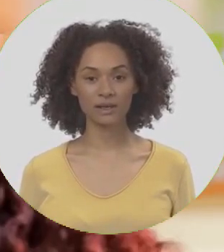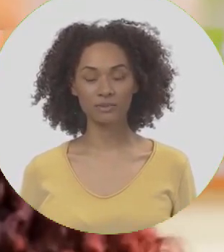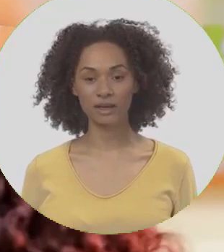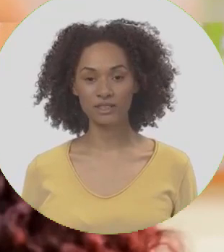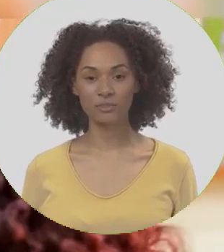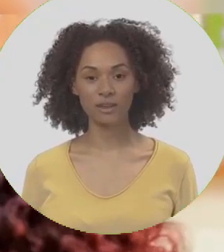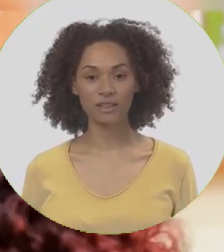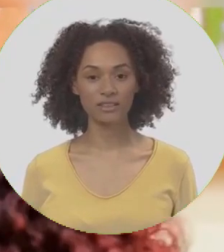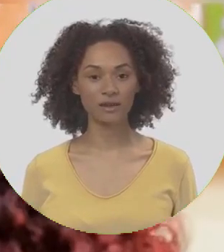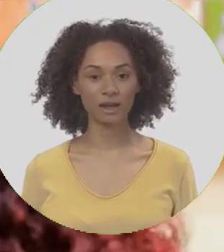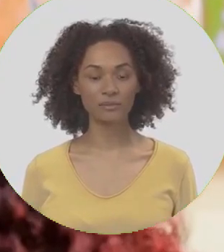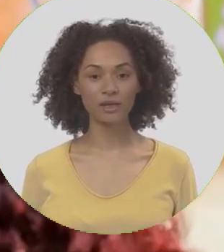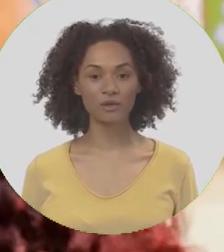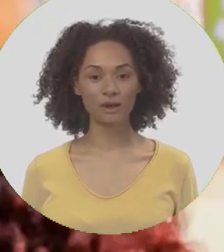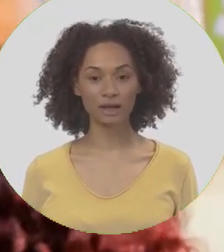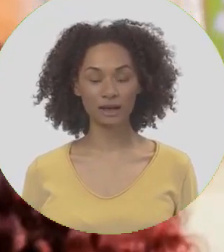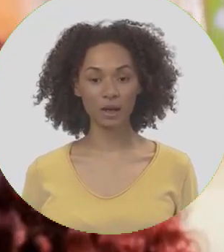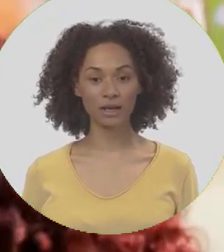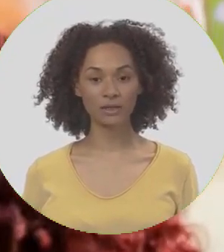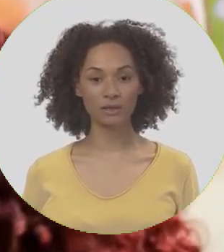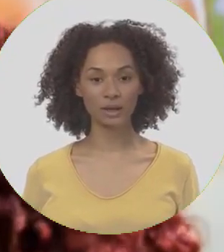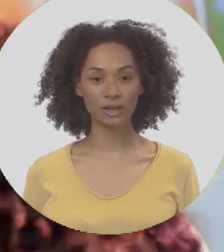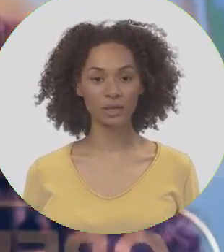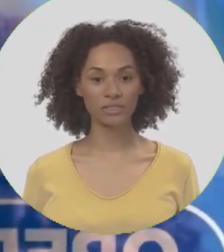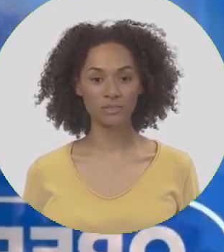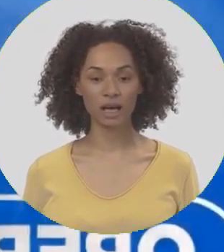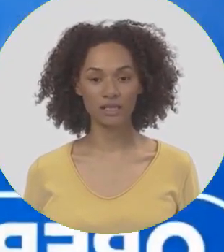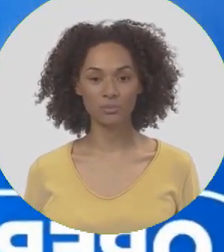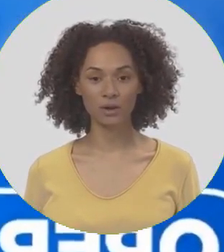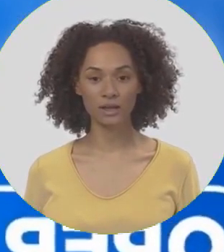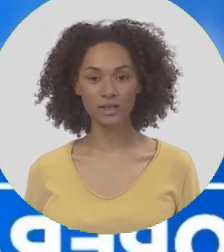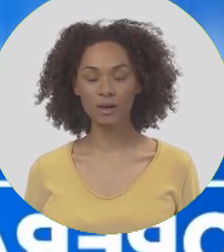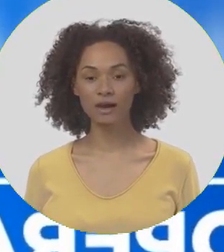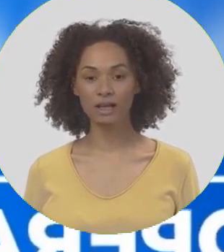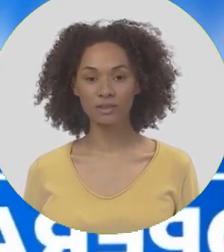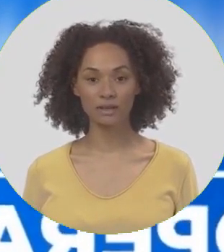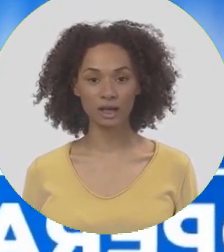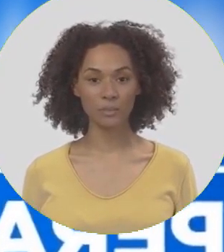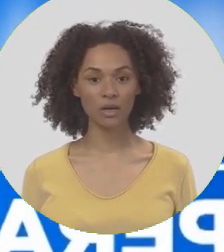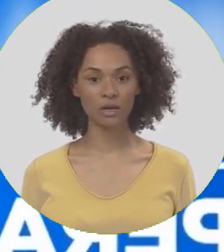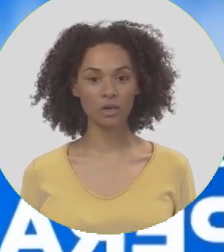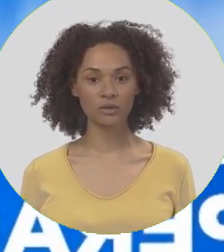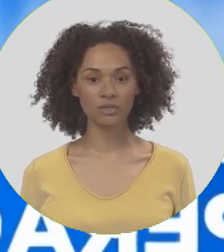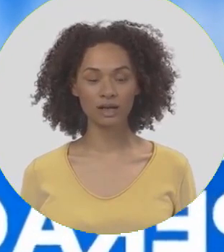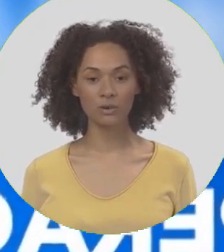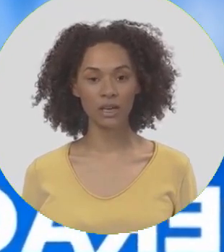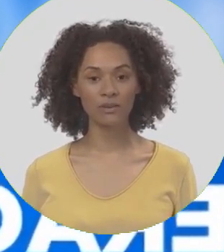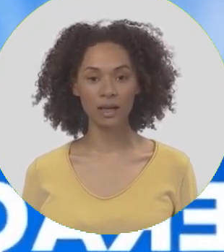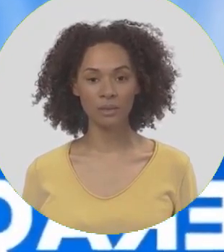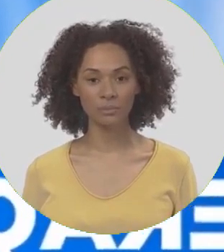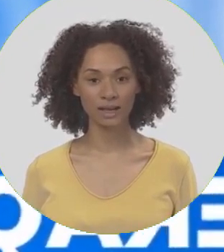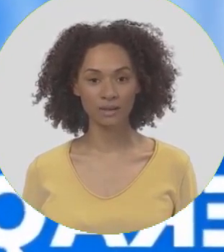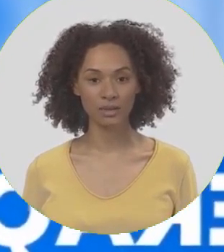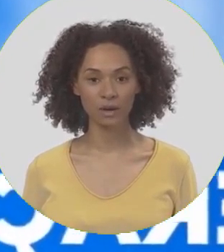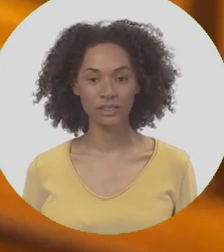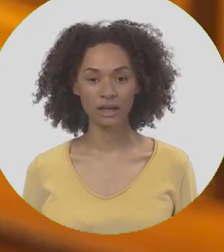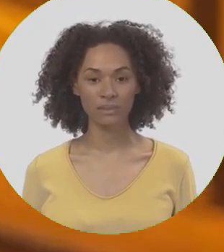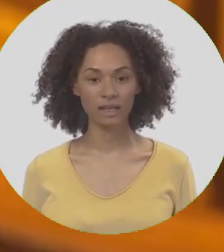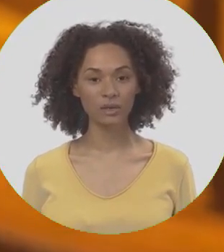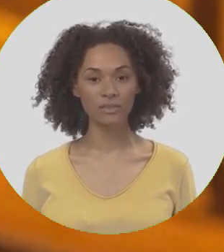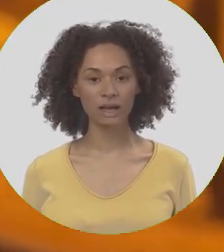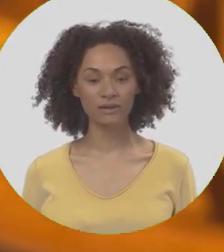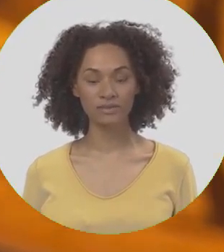Magalhães mostrou fotos do estádio Arena da Floresta e denunciou que está abandonado tentou mudar o nome do local para